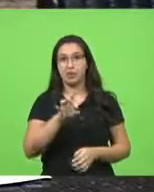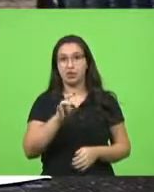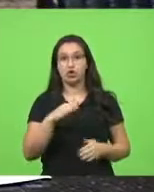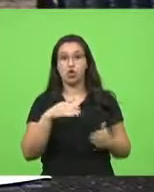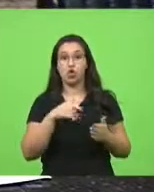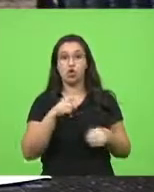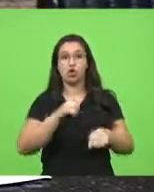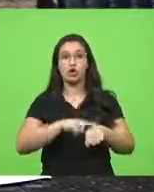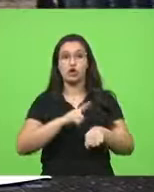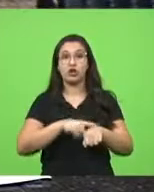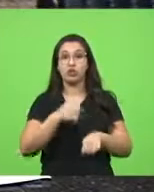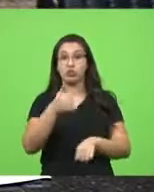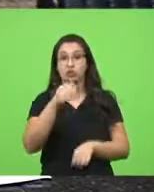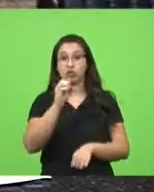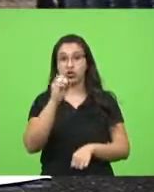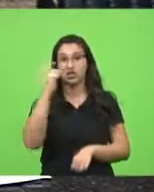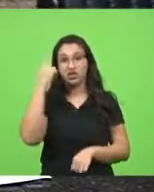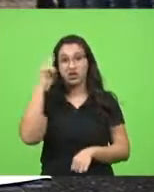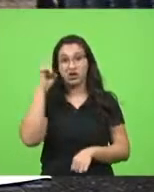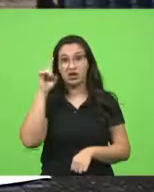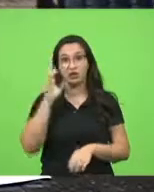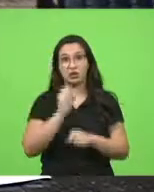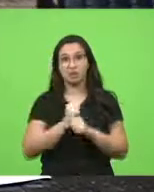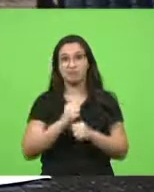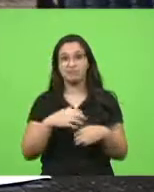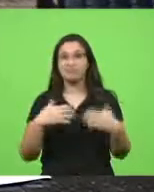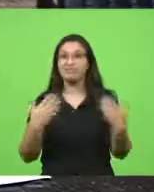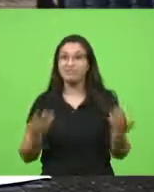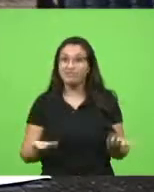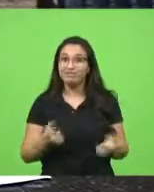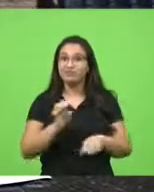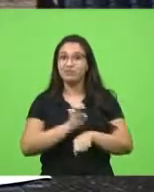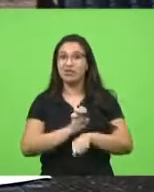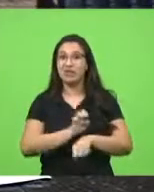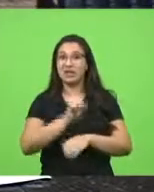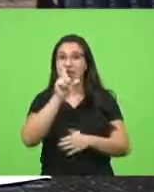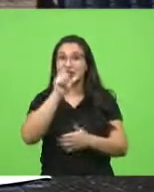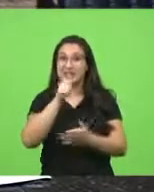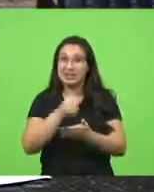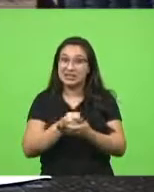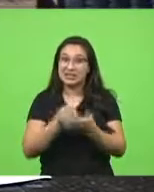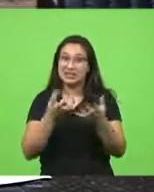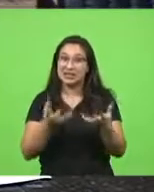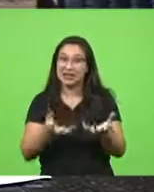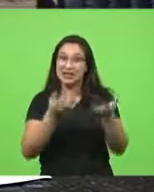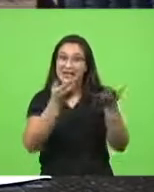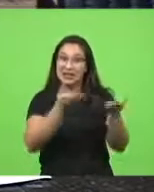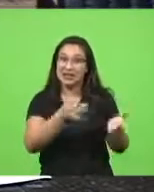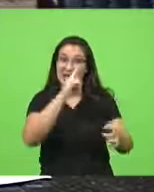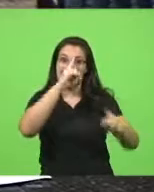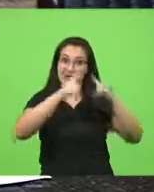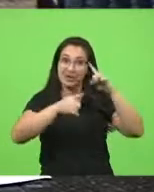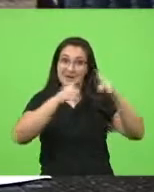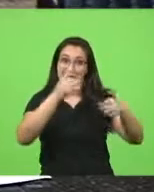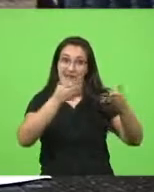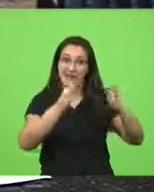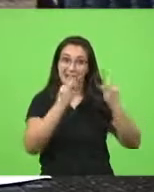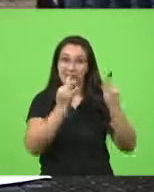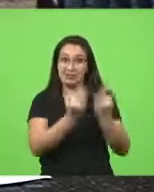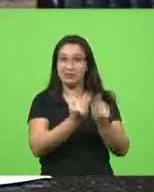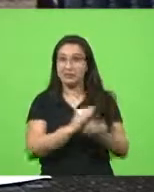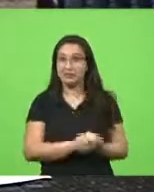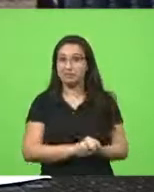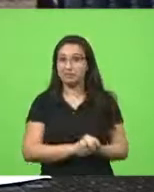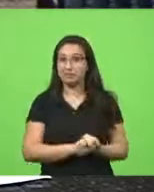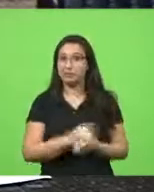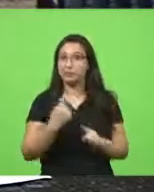fazer educação domiciliar. Ou seja, é o Estado novamente decidindo por essas famílias. Qual o argumento, novamente? Falta de